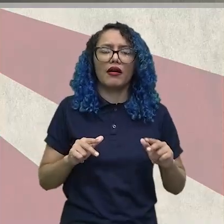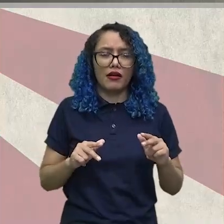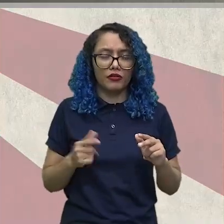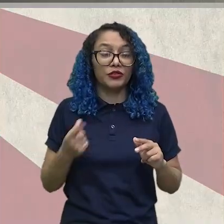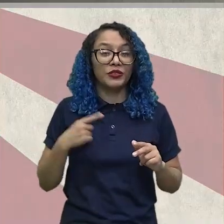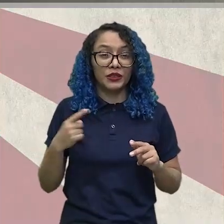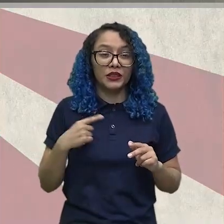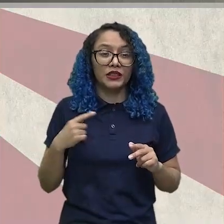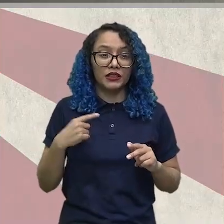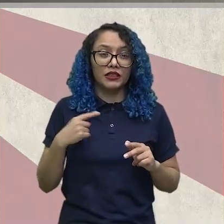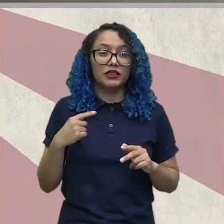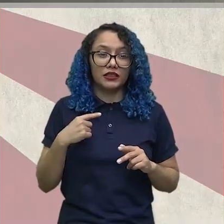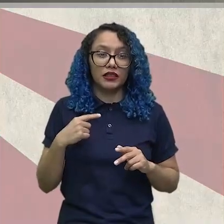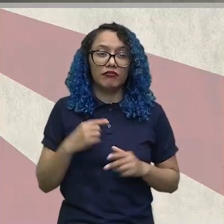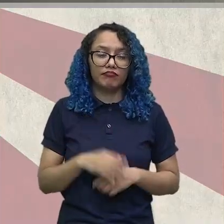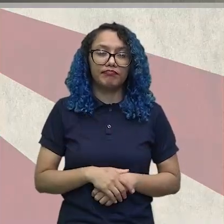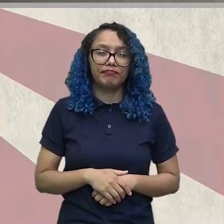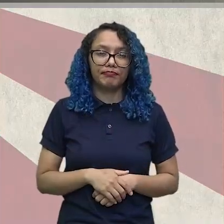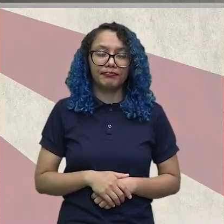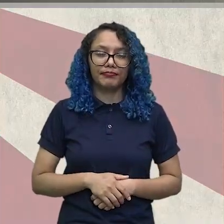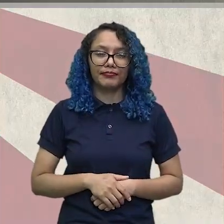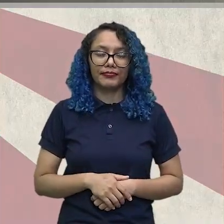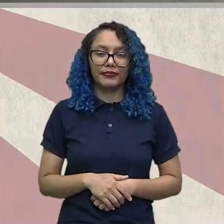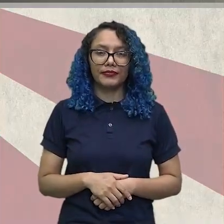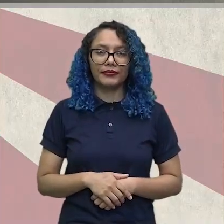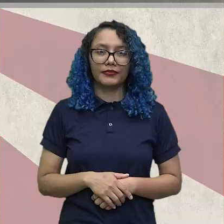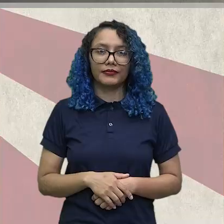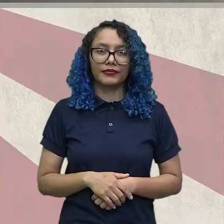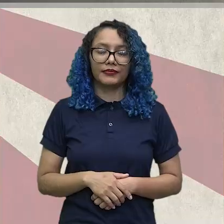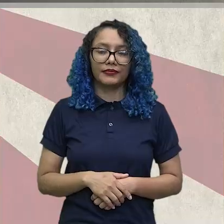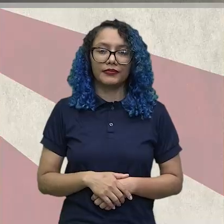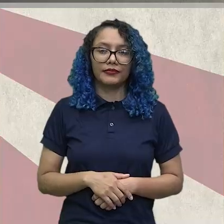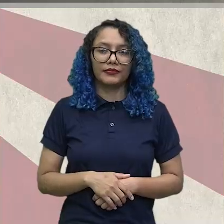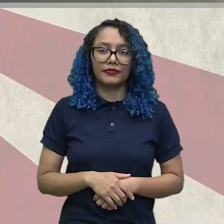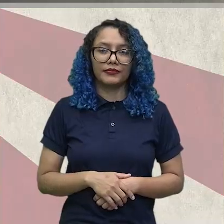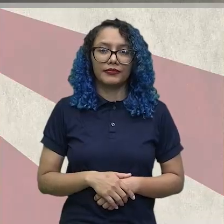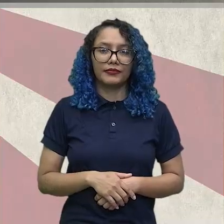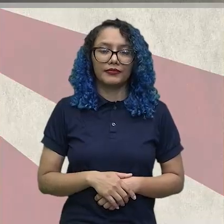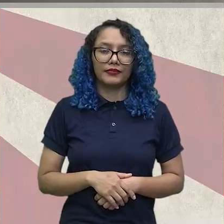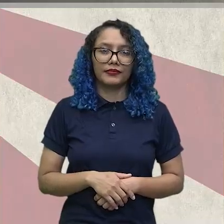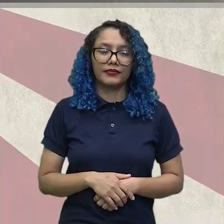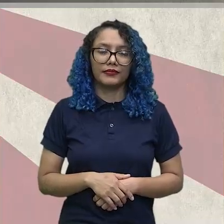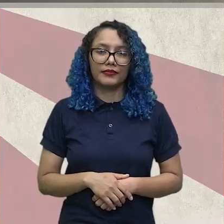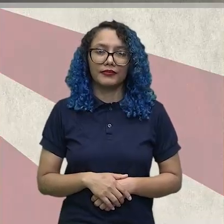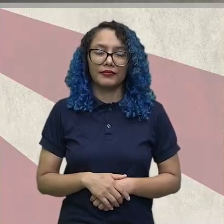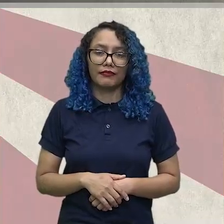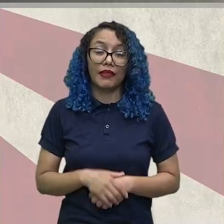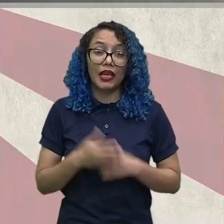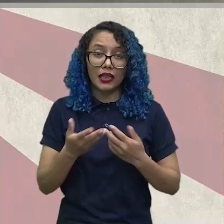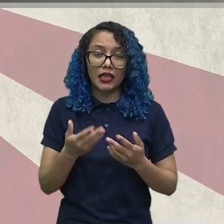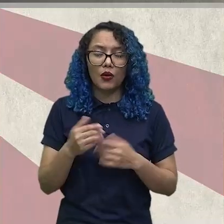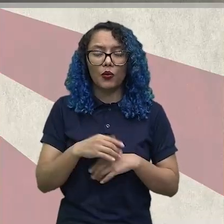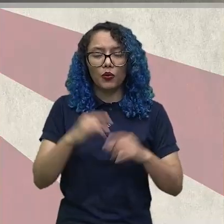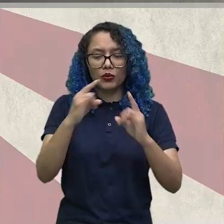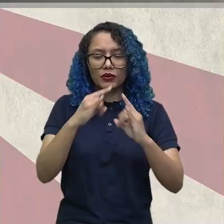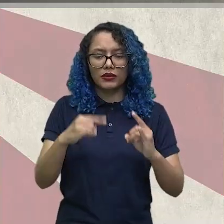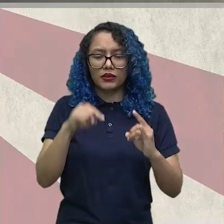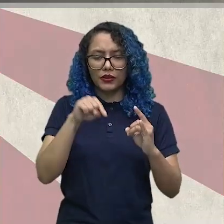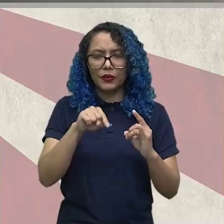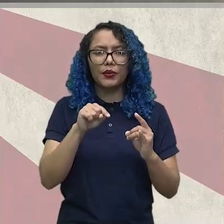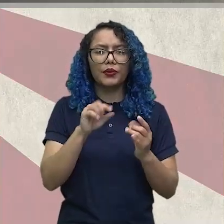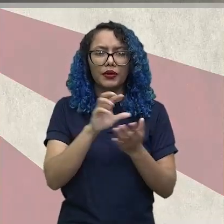equilibrismo, tudo isso em apresentações. Por isso, a gente vai perceber que quando falamos do circo, já